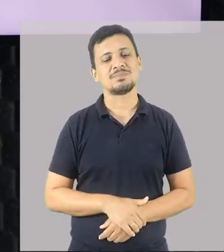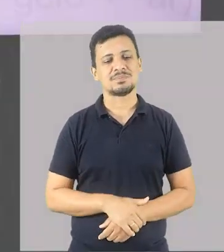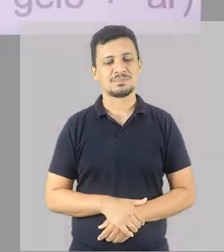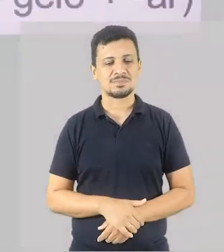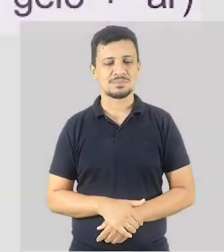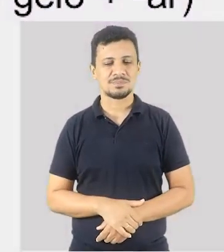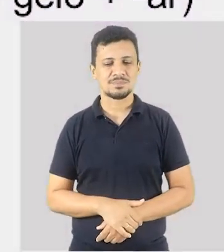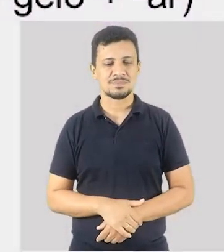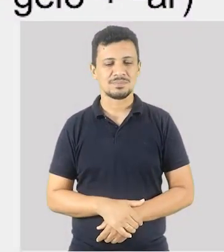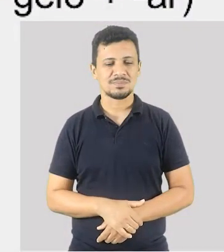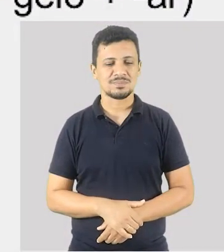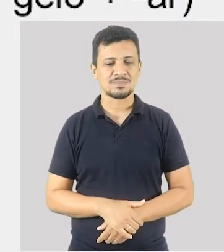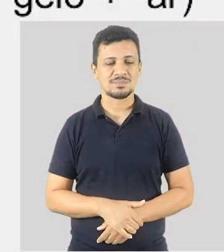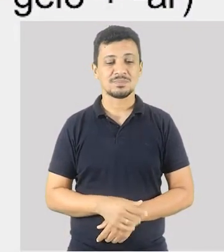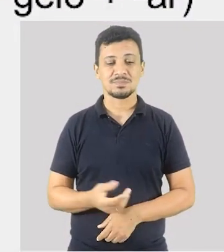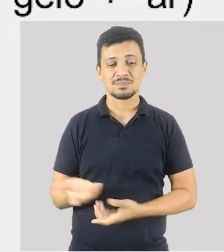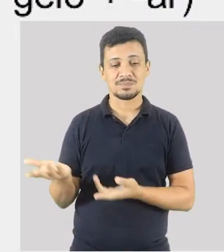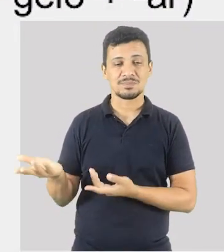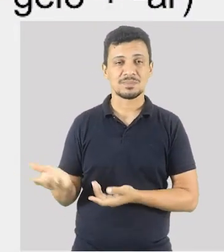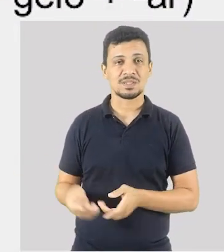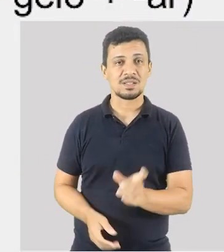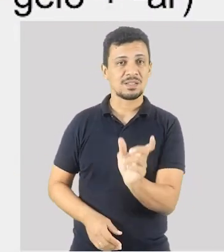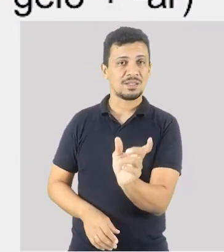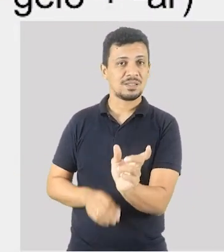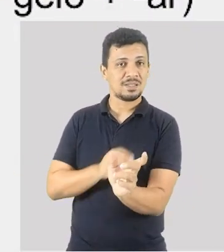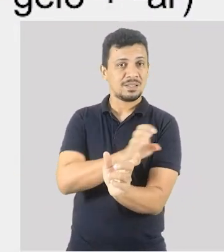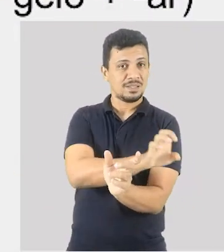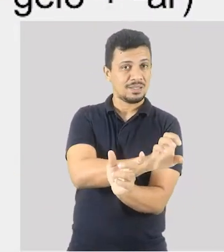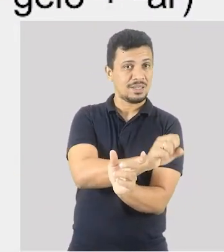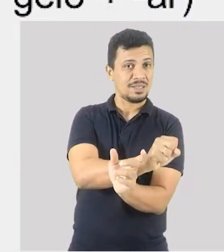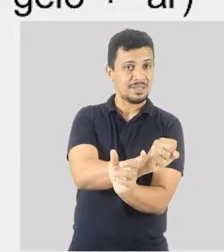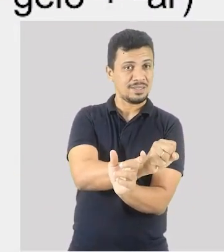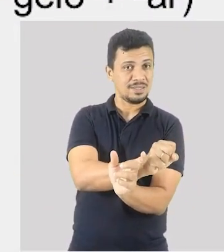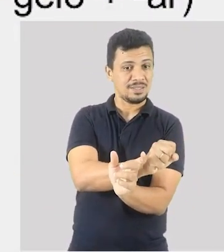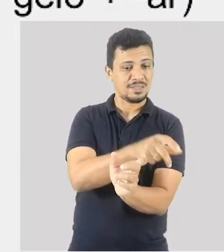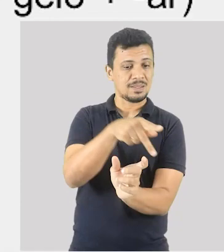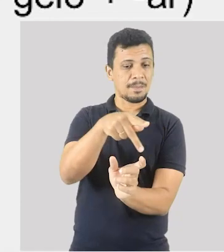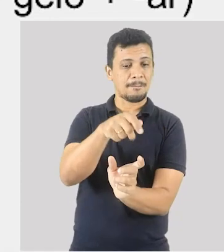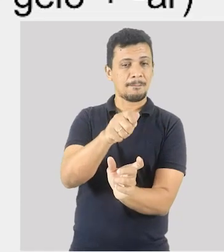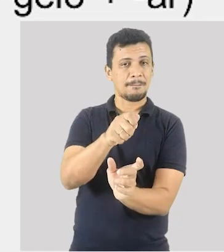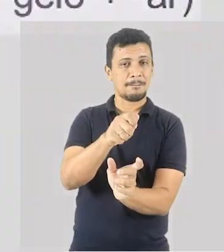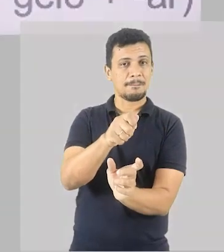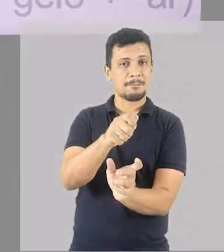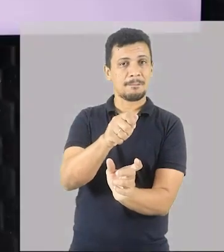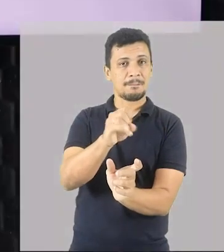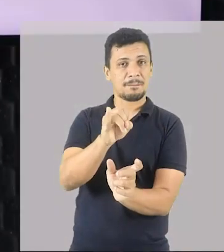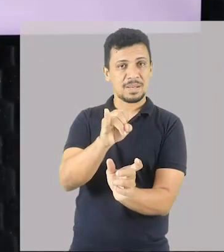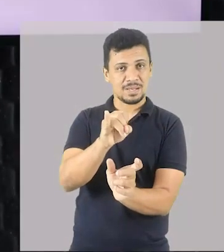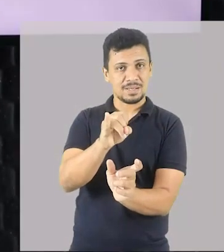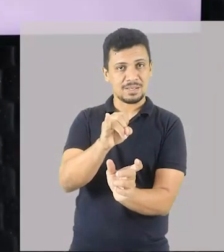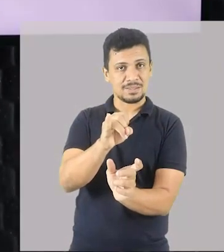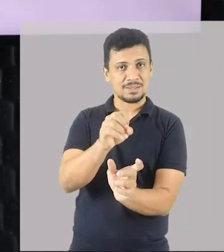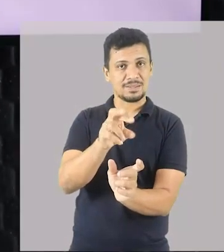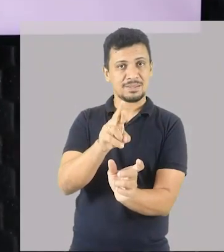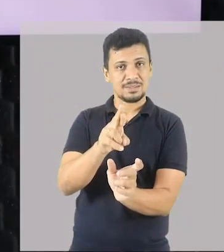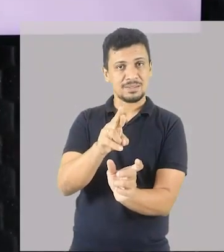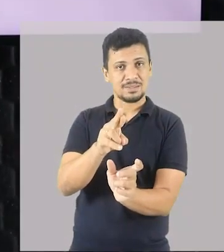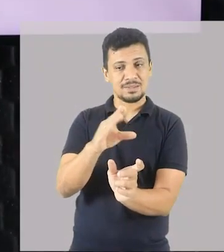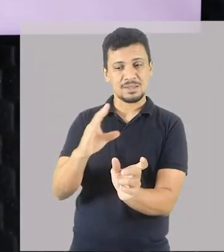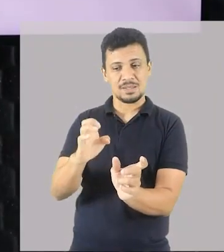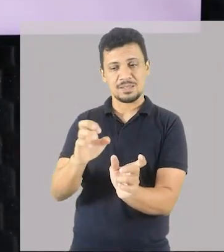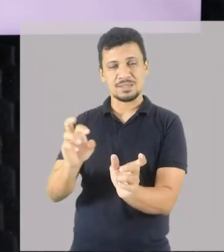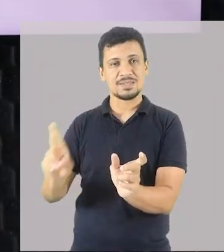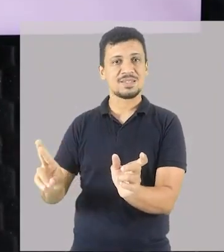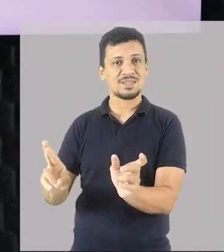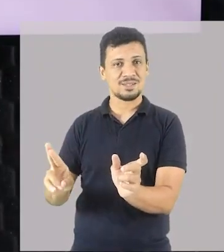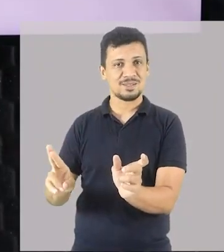né? Observe aqui, ó, espairecer. Eu tenho aqui associado, né, o prefixo, mais o sufixo